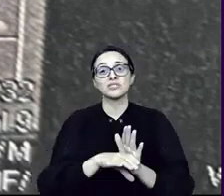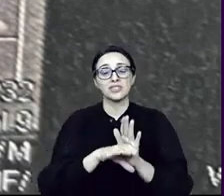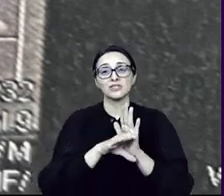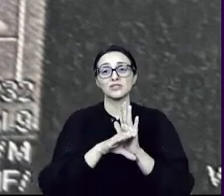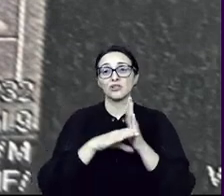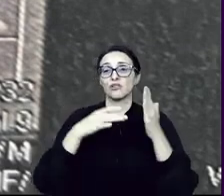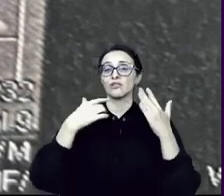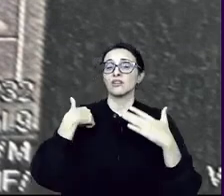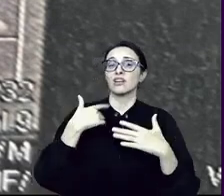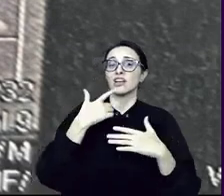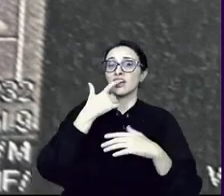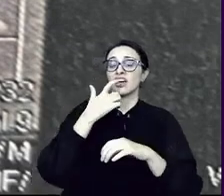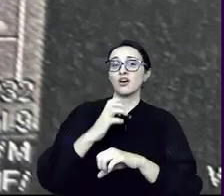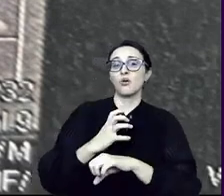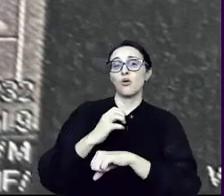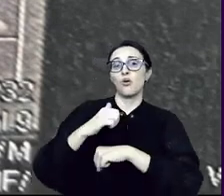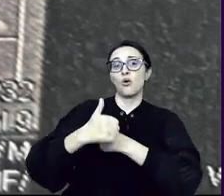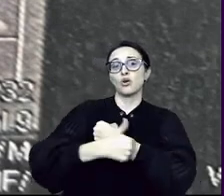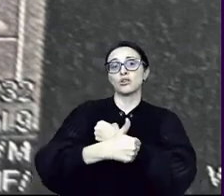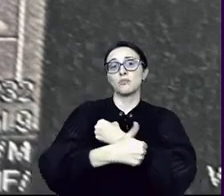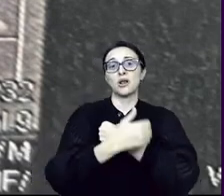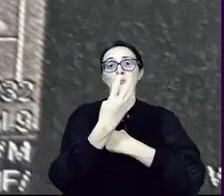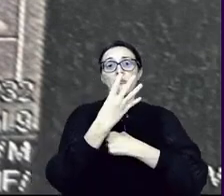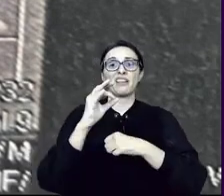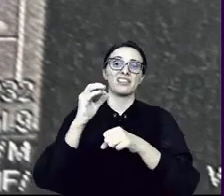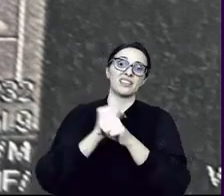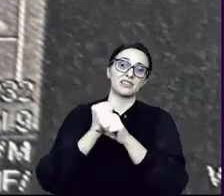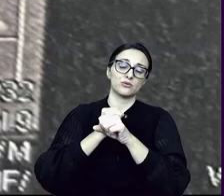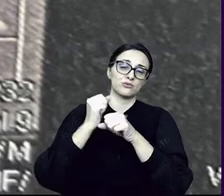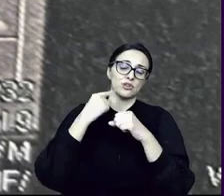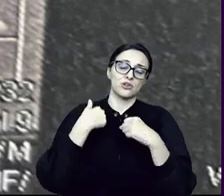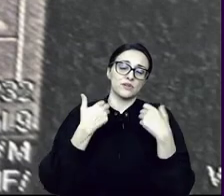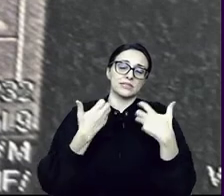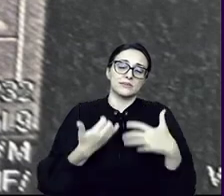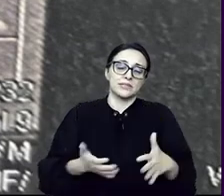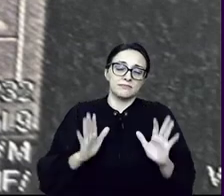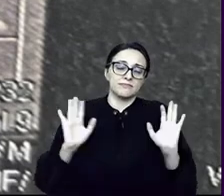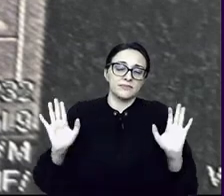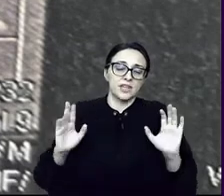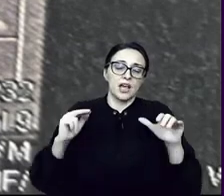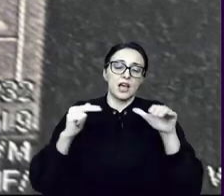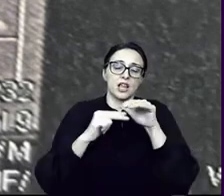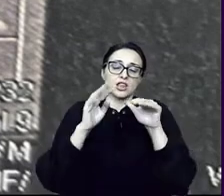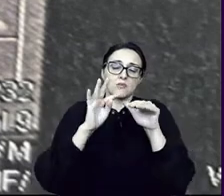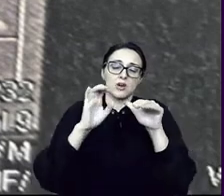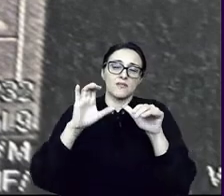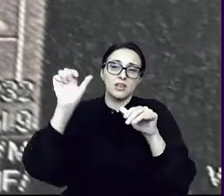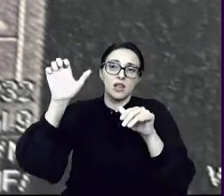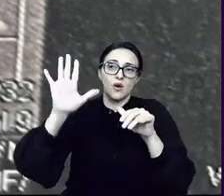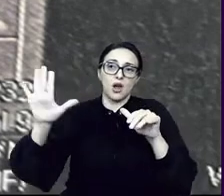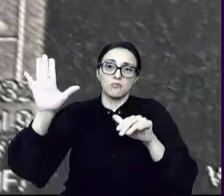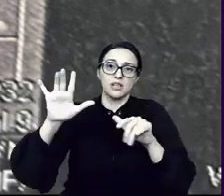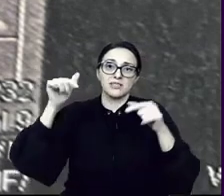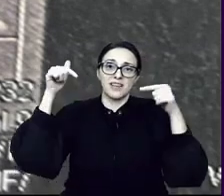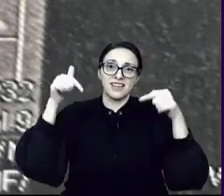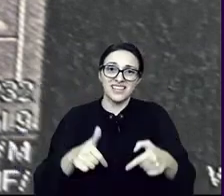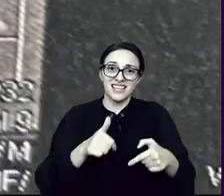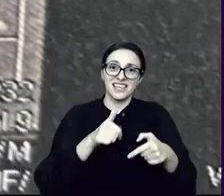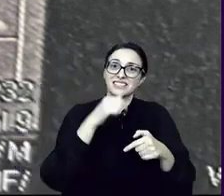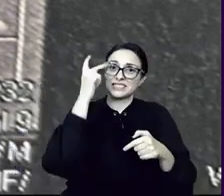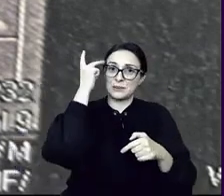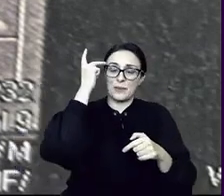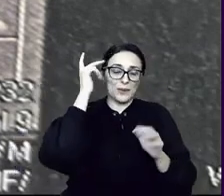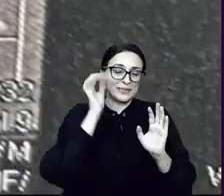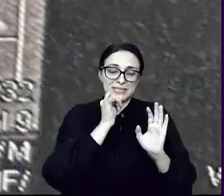ortopédico que vem há 40 anos, não sei, não estou falando da tomografia europeia, estou falando, pelo menos das tomografias aqui em São